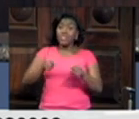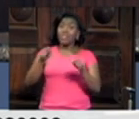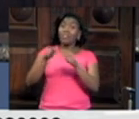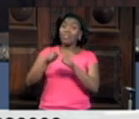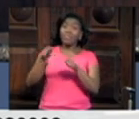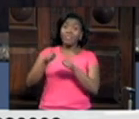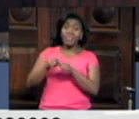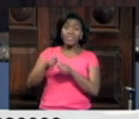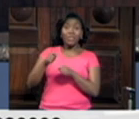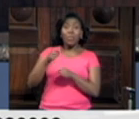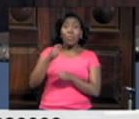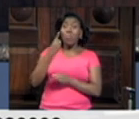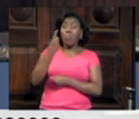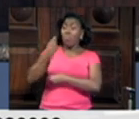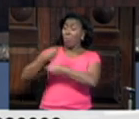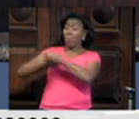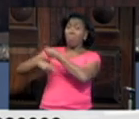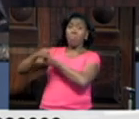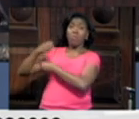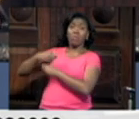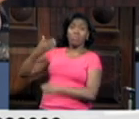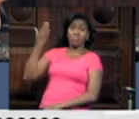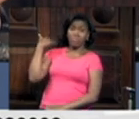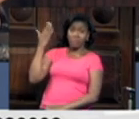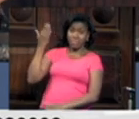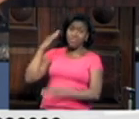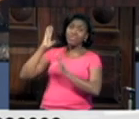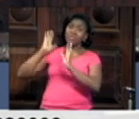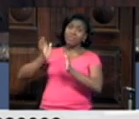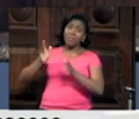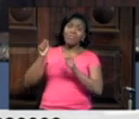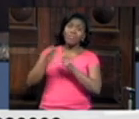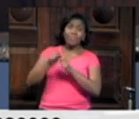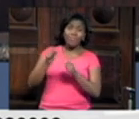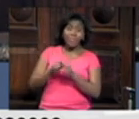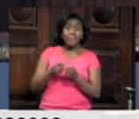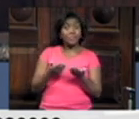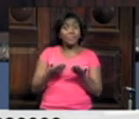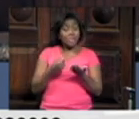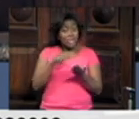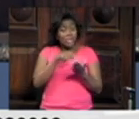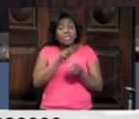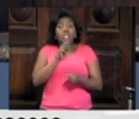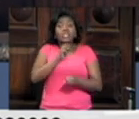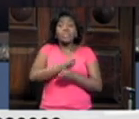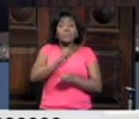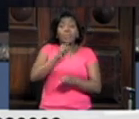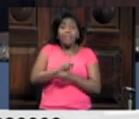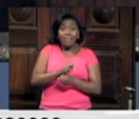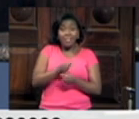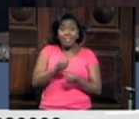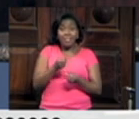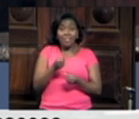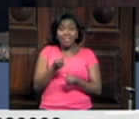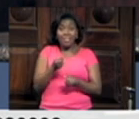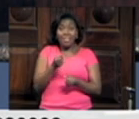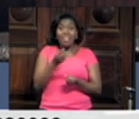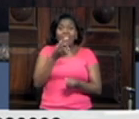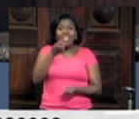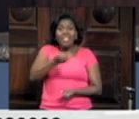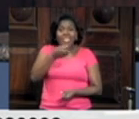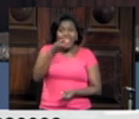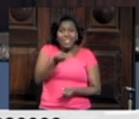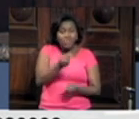feito há um ano atrás. Então, está se esperando o leite ficar